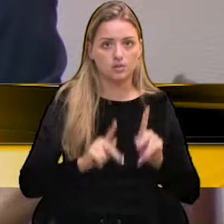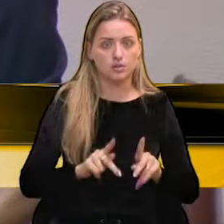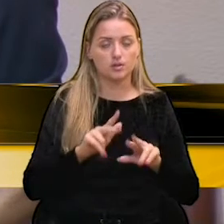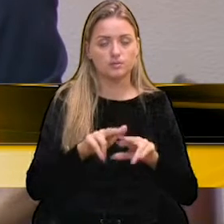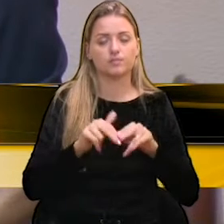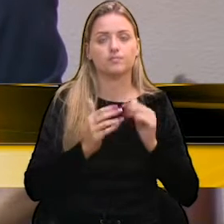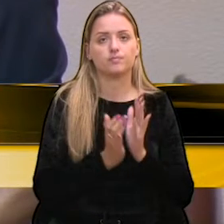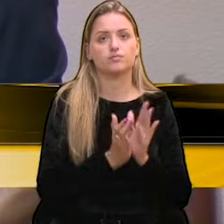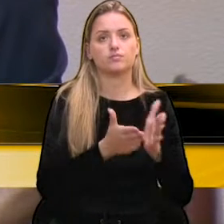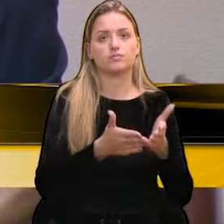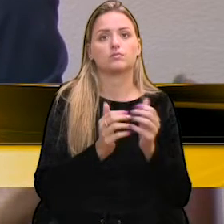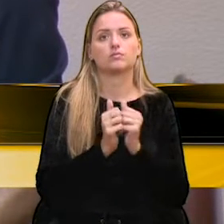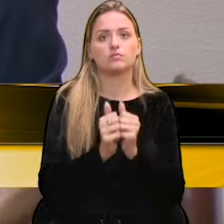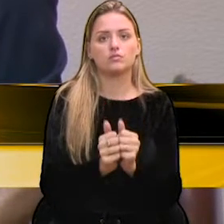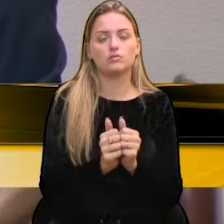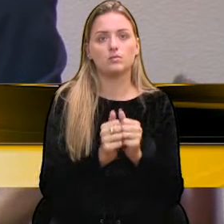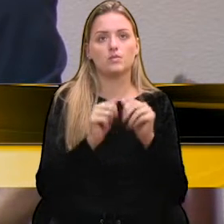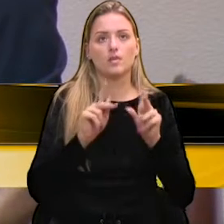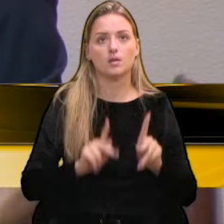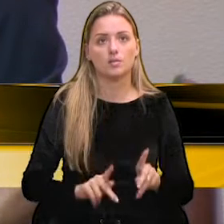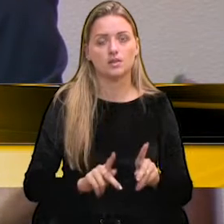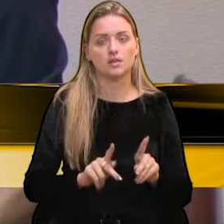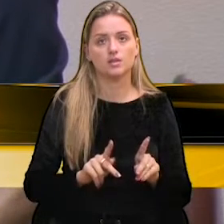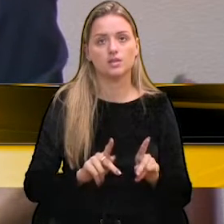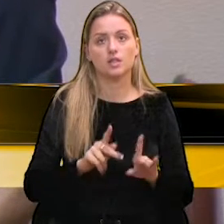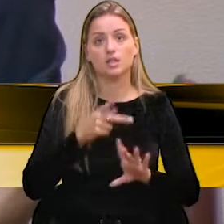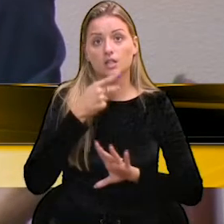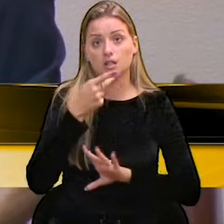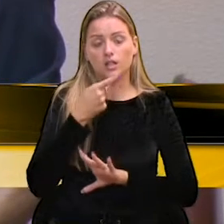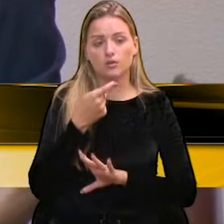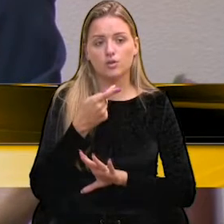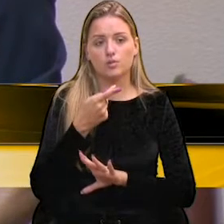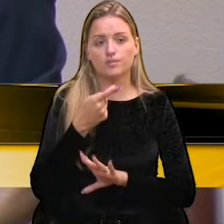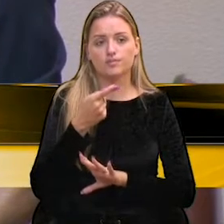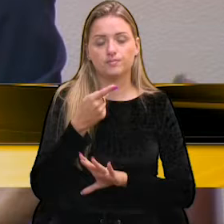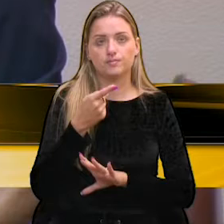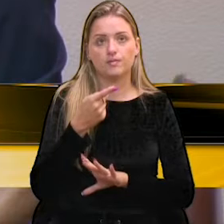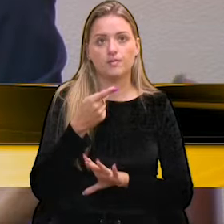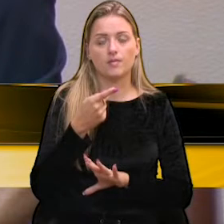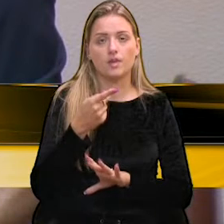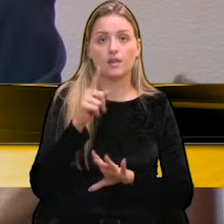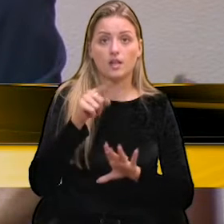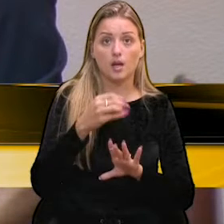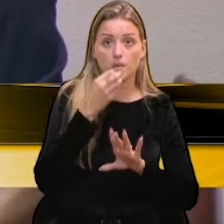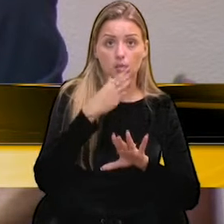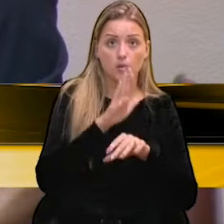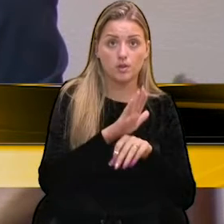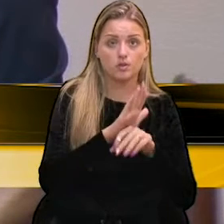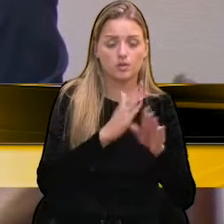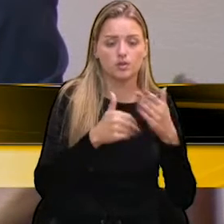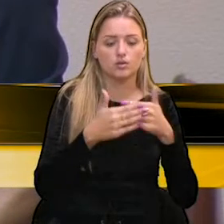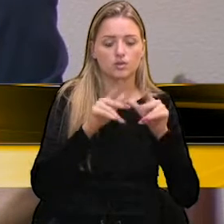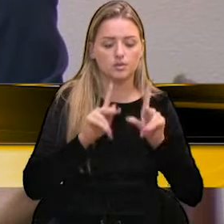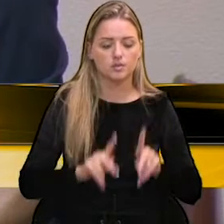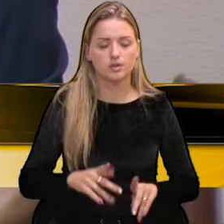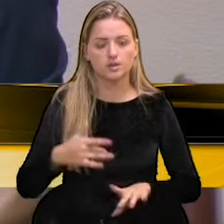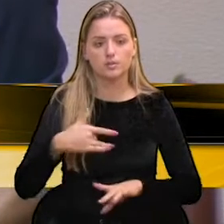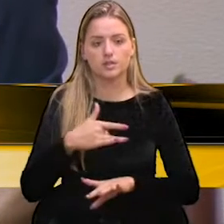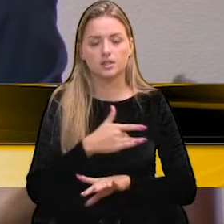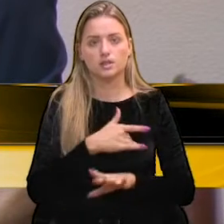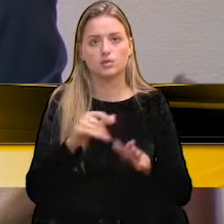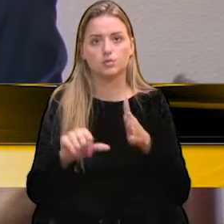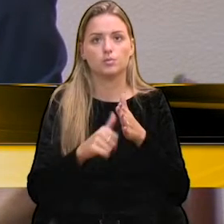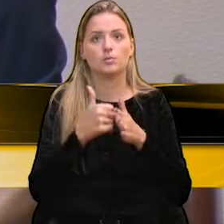esta comissão, por seus integrantes, entendendo tratar-se de matéria que vem ao encontro do bem-estar dos munícipes, da saúde pública e do meio